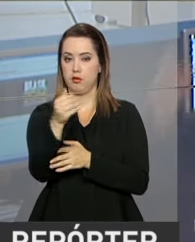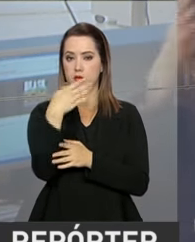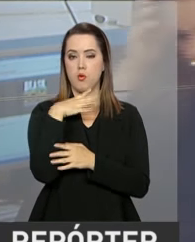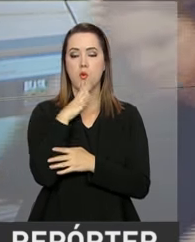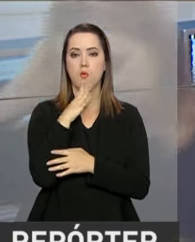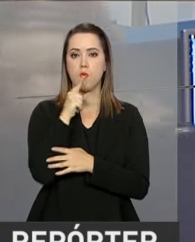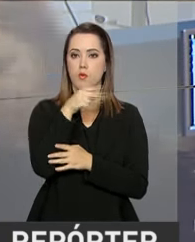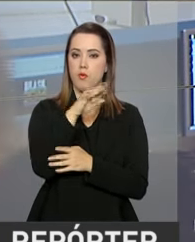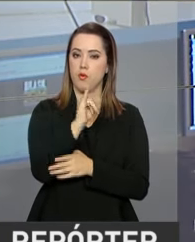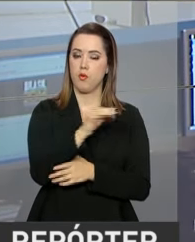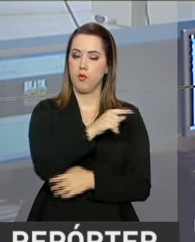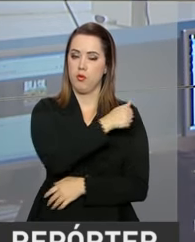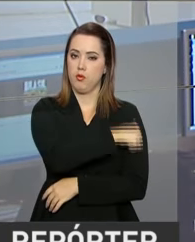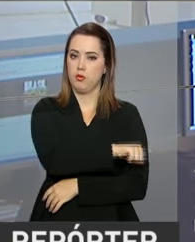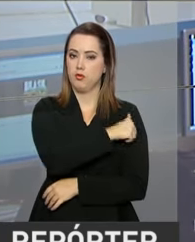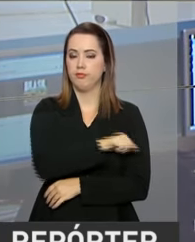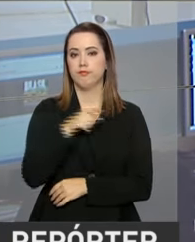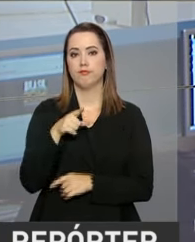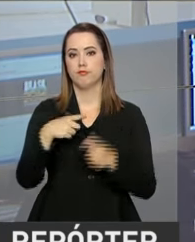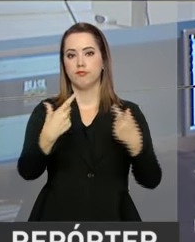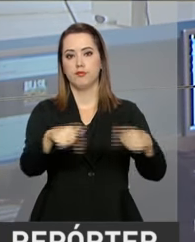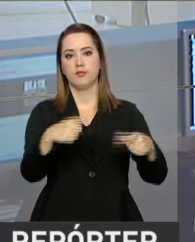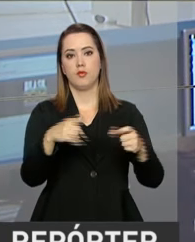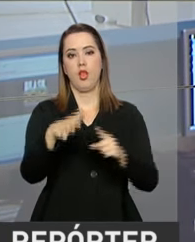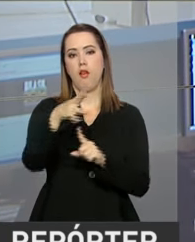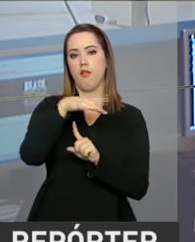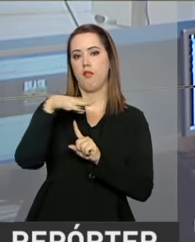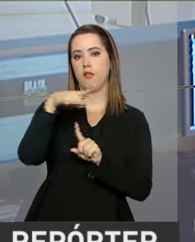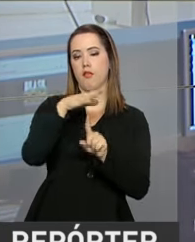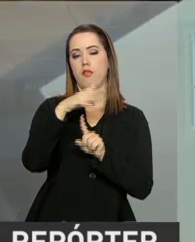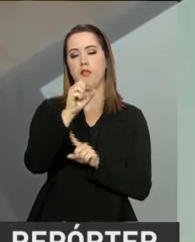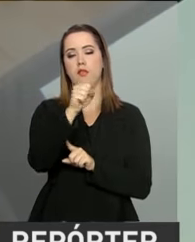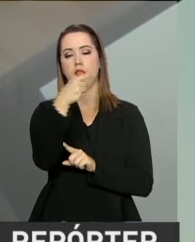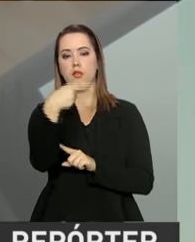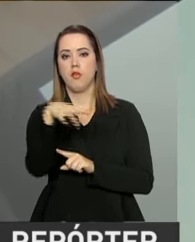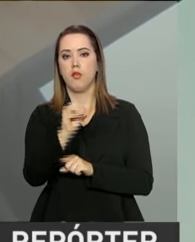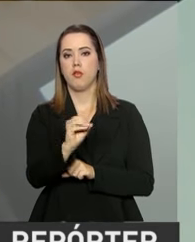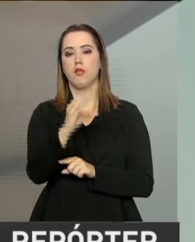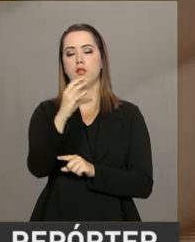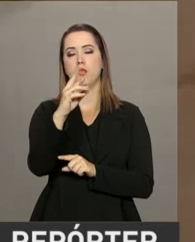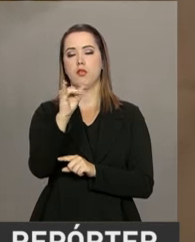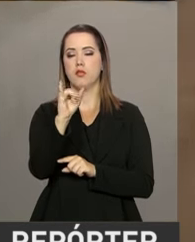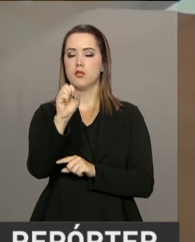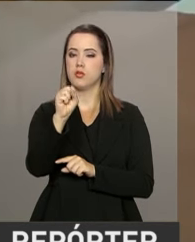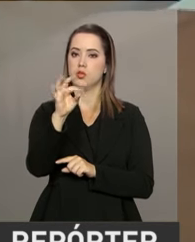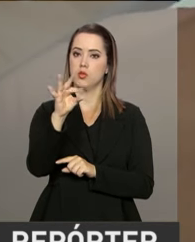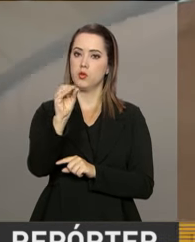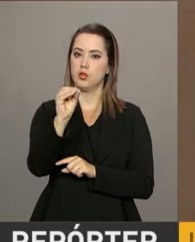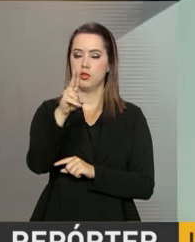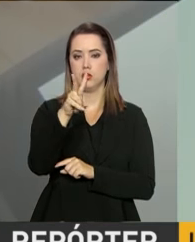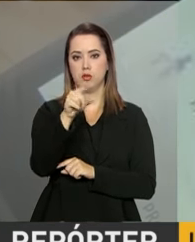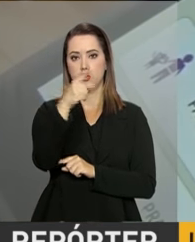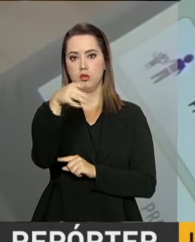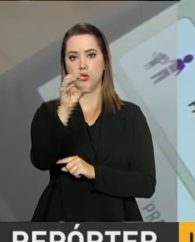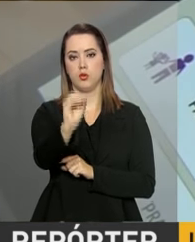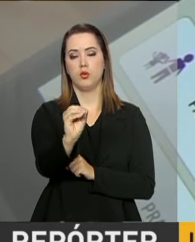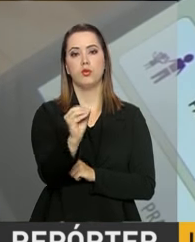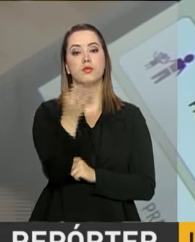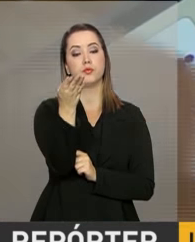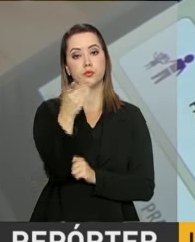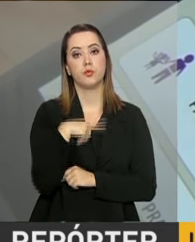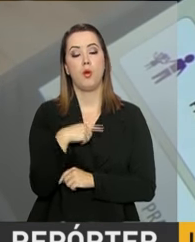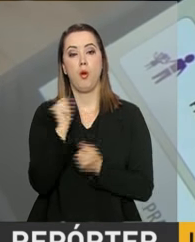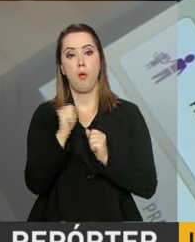no Rio de Janeiro um dos locais cadastrados, a Feira de São Cristóvão. Um aplicativo em que o usuário pode